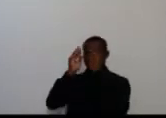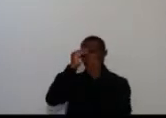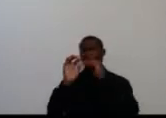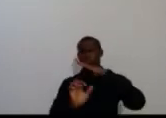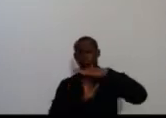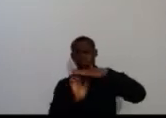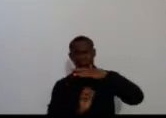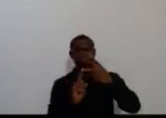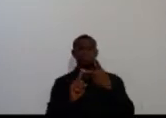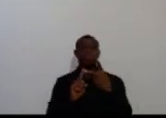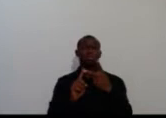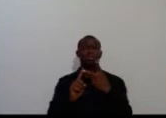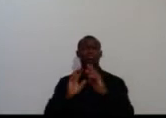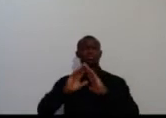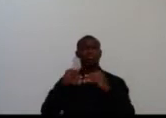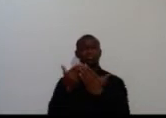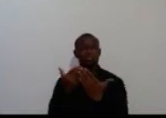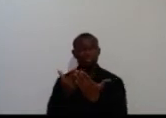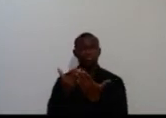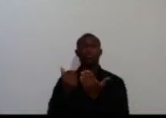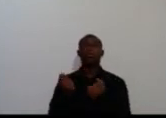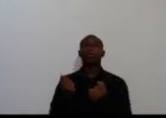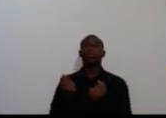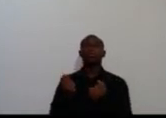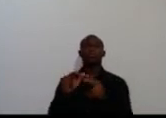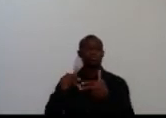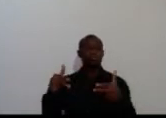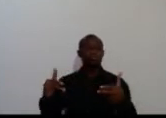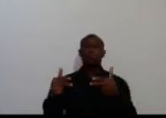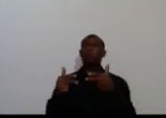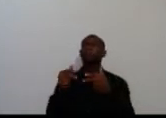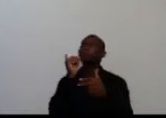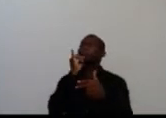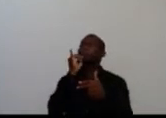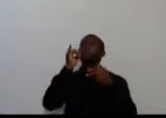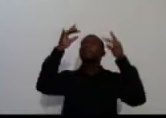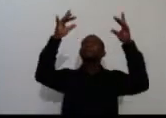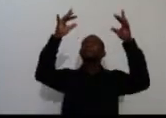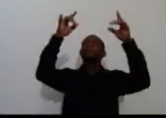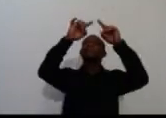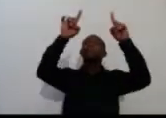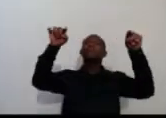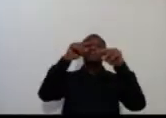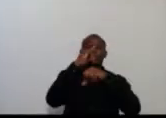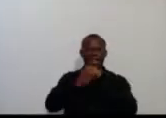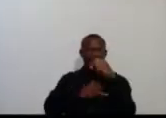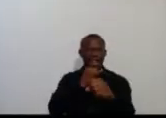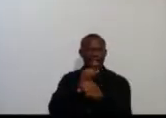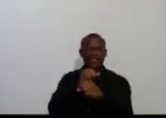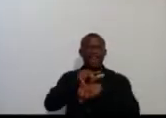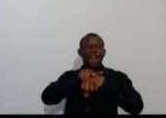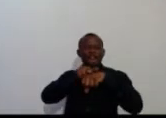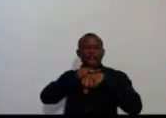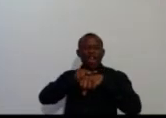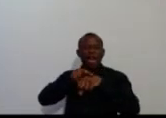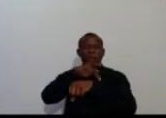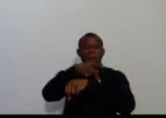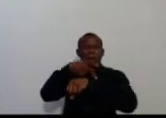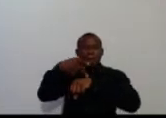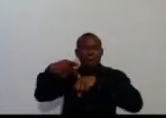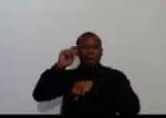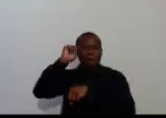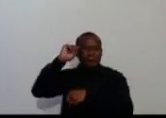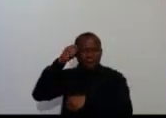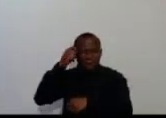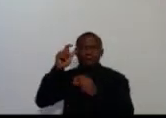aquela página verde e preta, bem feiozinha, visualmente bem feia. Só quem era daquela, só quem tinha aquele entendimento daquela linguagem